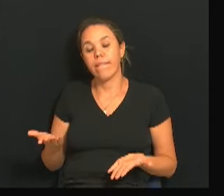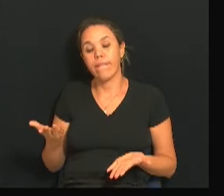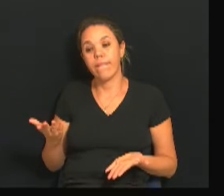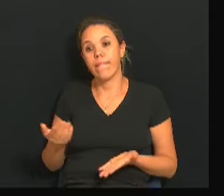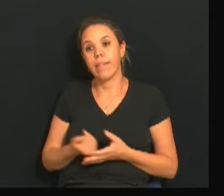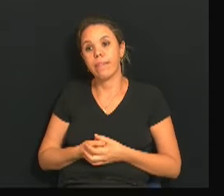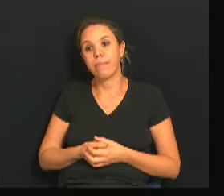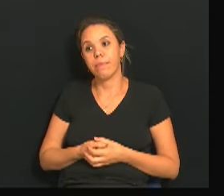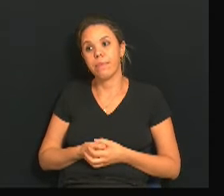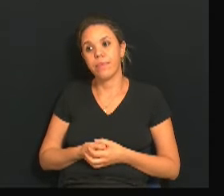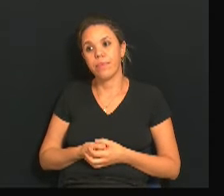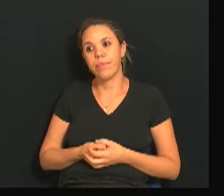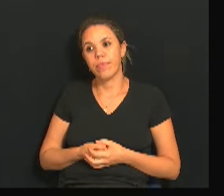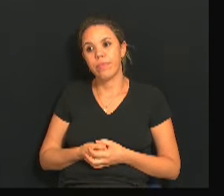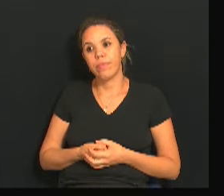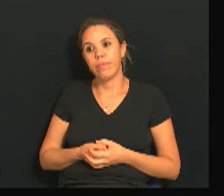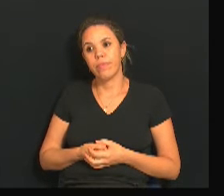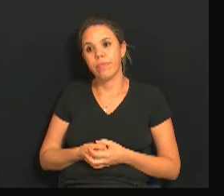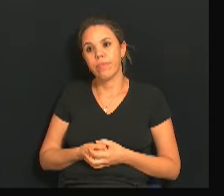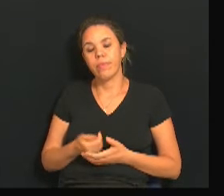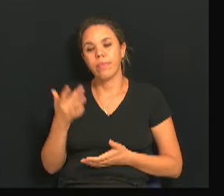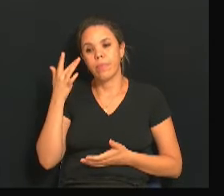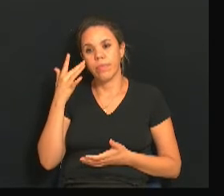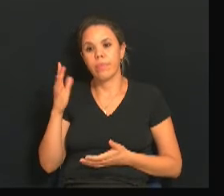eu acho que a